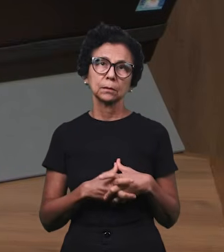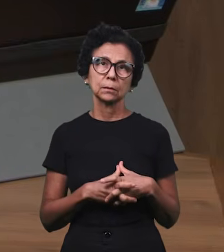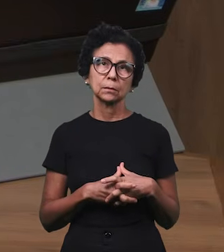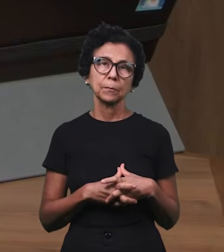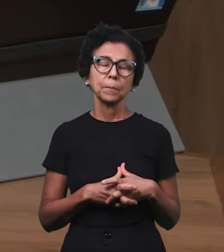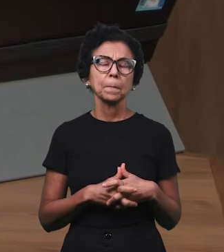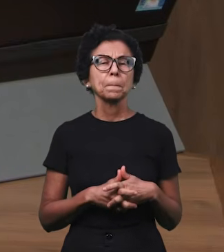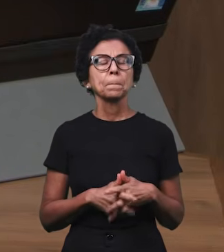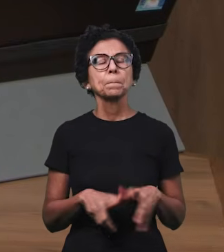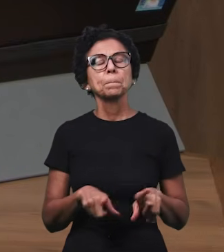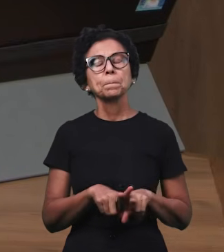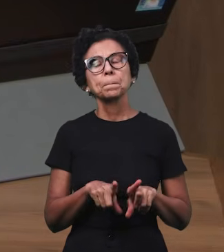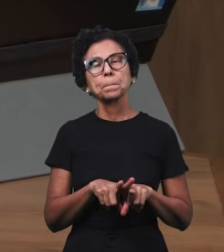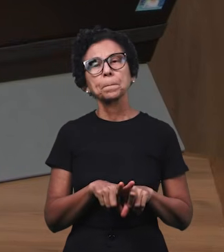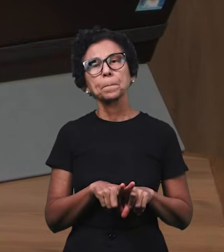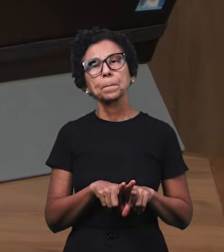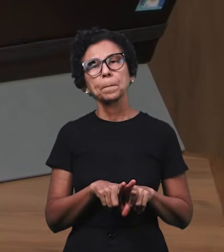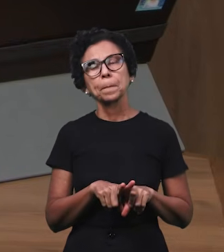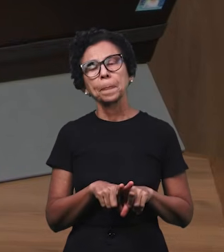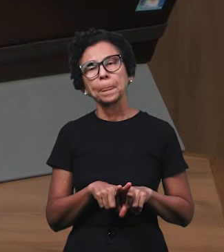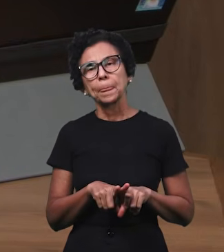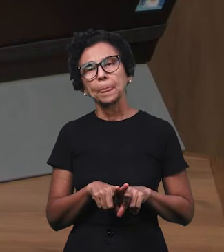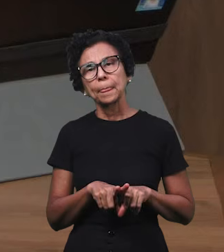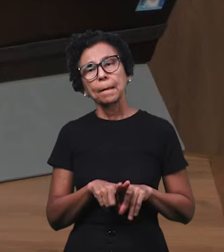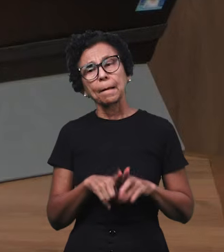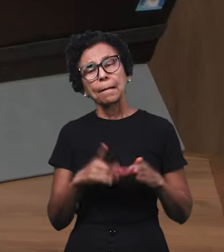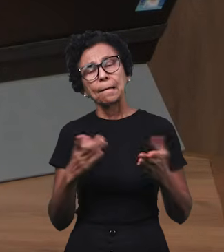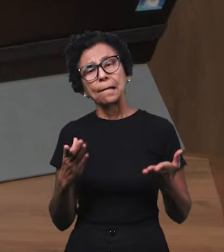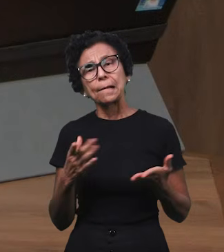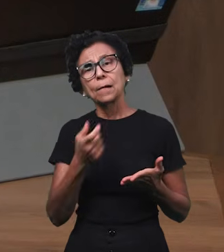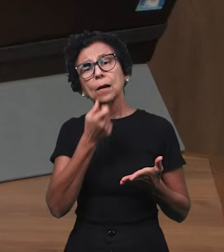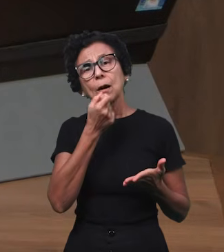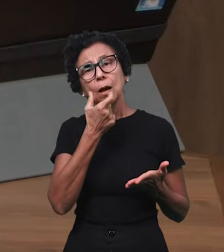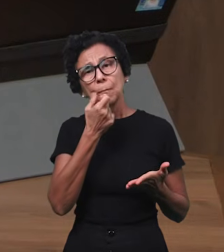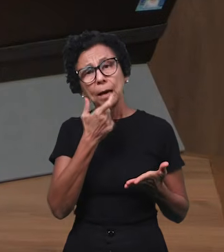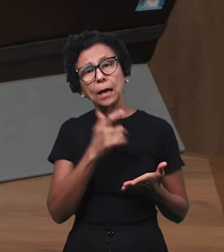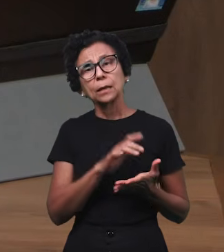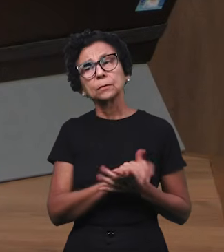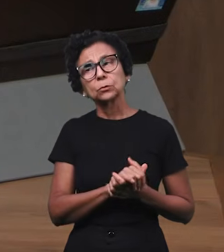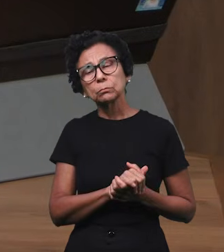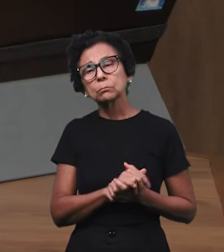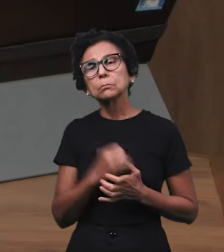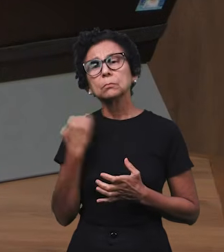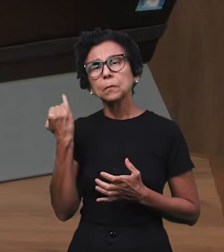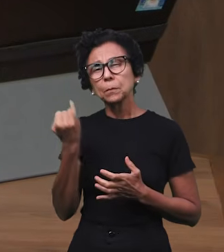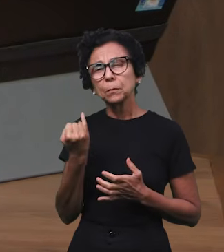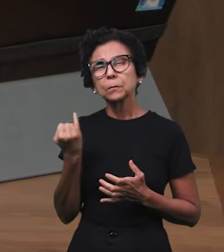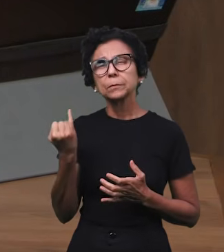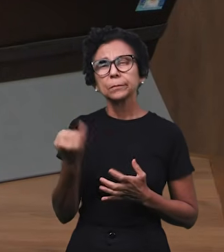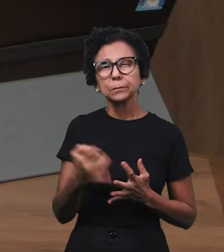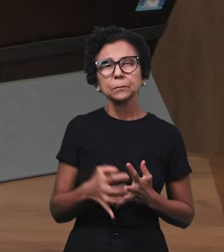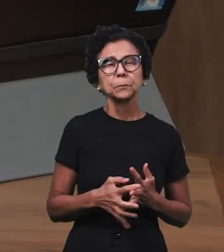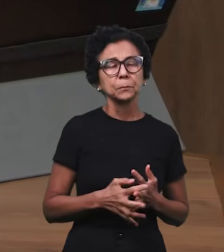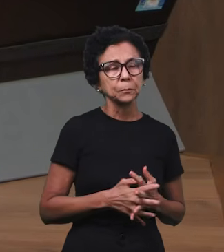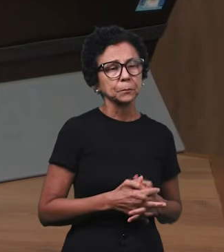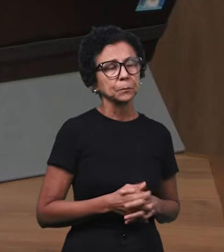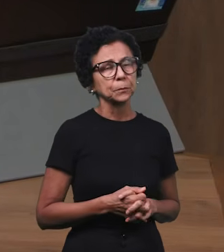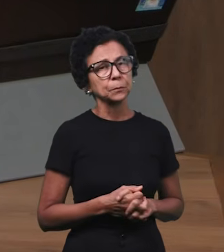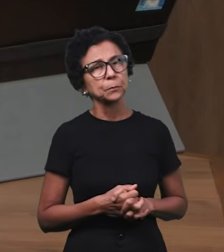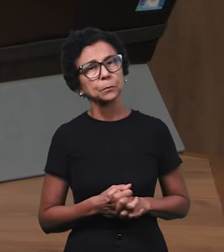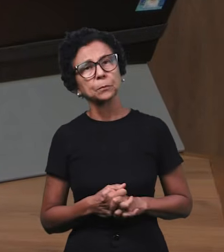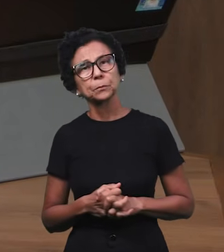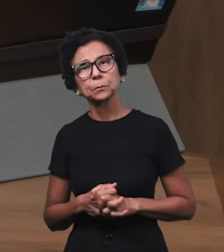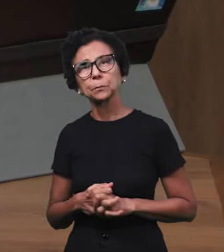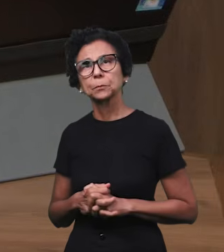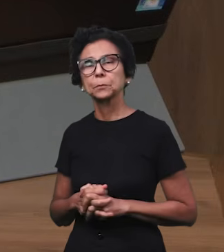da casa também, eu acho importante, né? E o medicamento, ele tem seu valor, mas acho que é a última coisa ali.